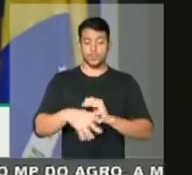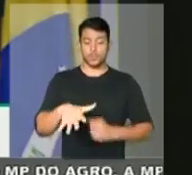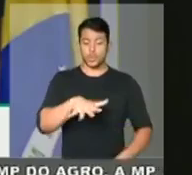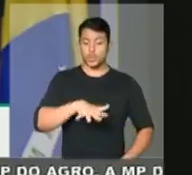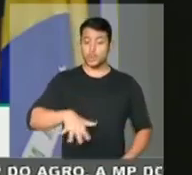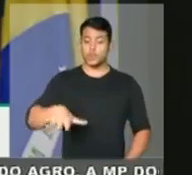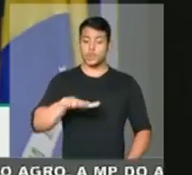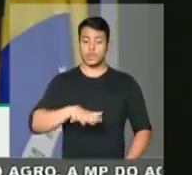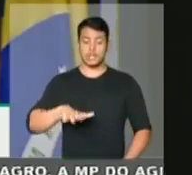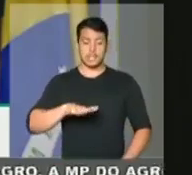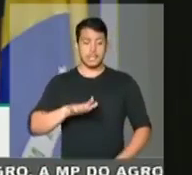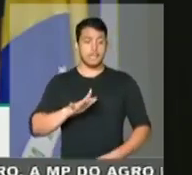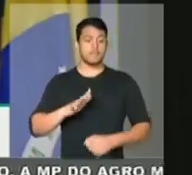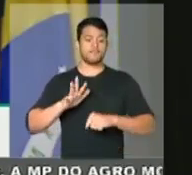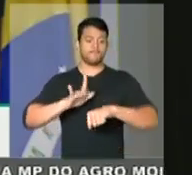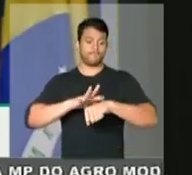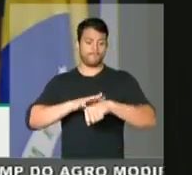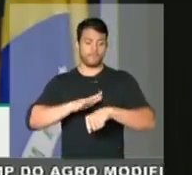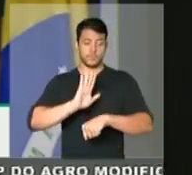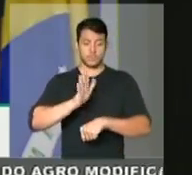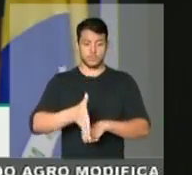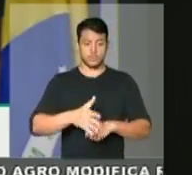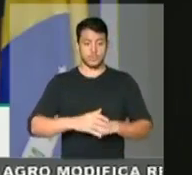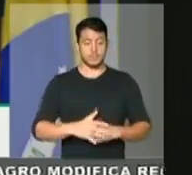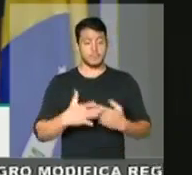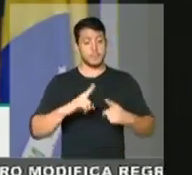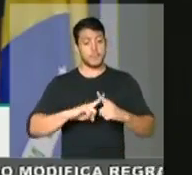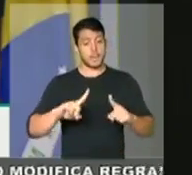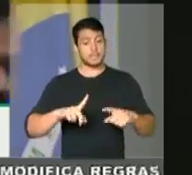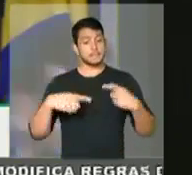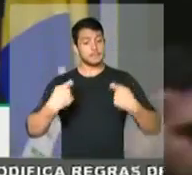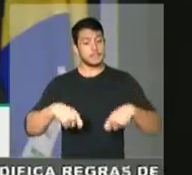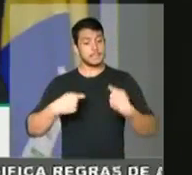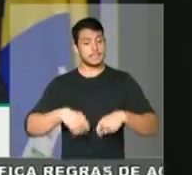correntes e dormentes. Mas é necessário, nesse mesmo sentido,